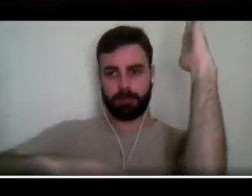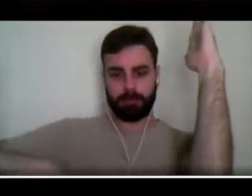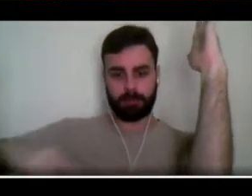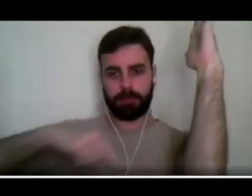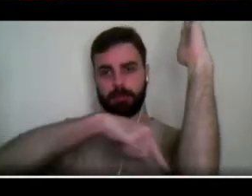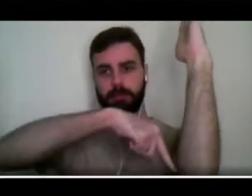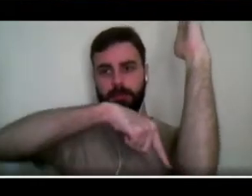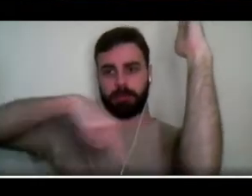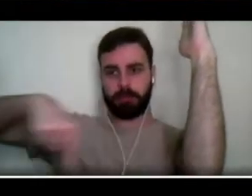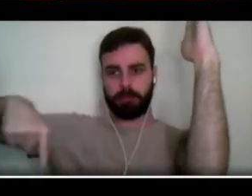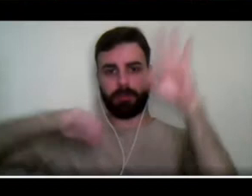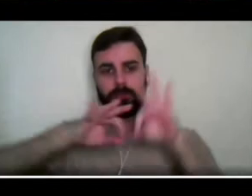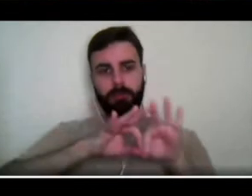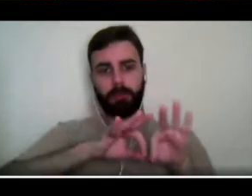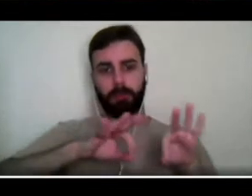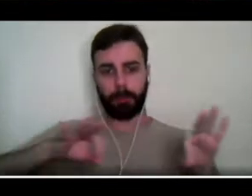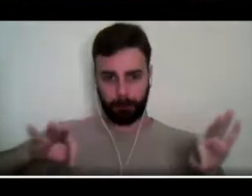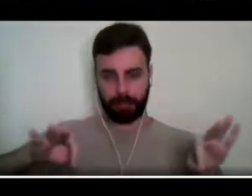É isso que ele quer saber.